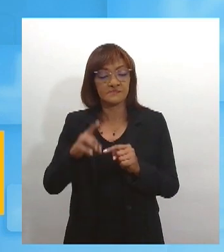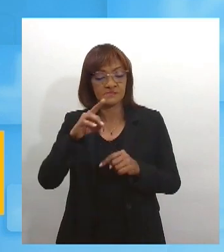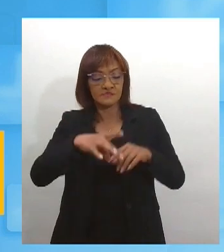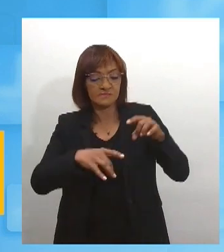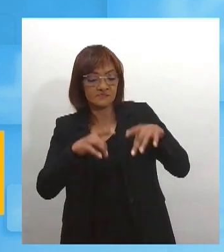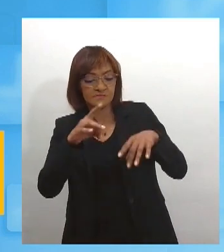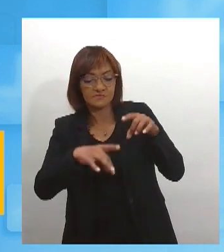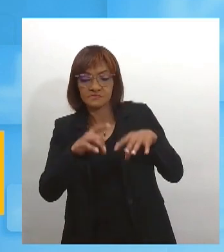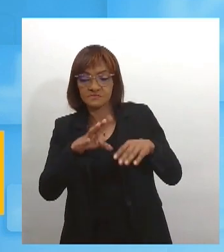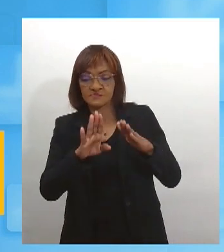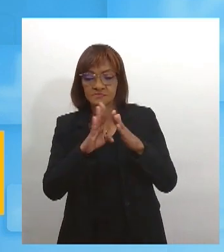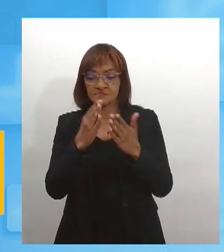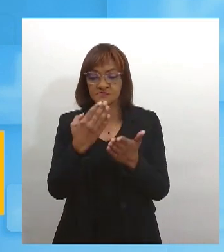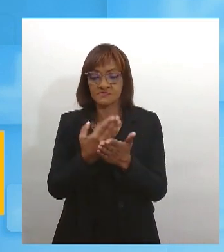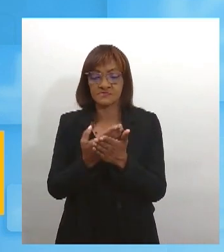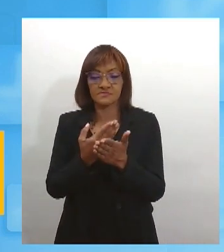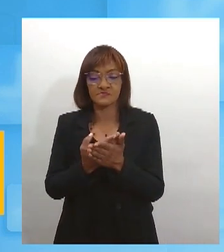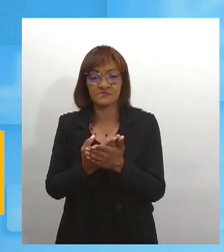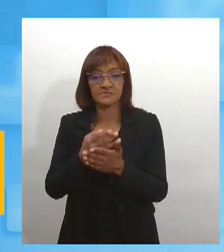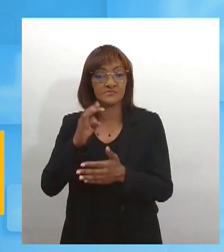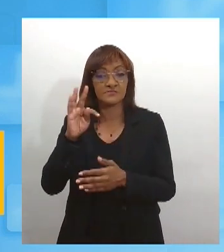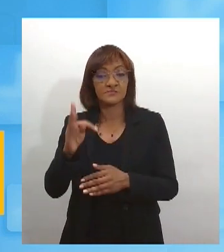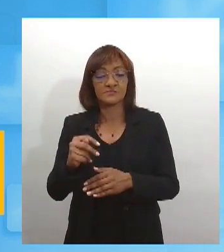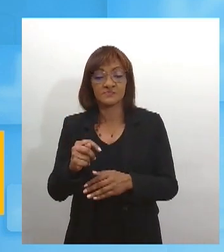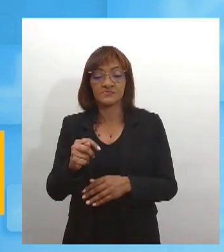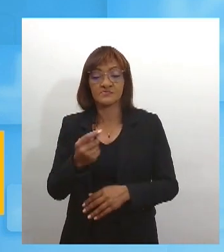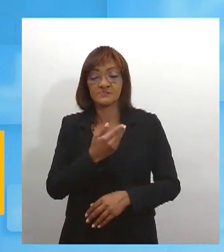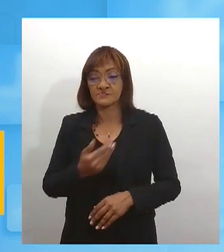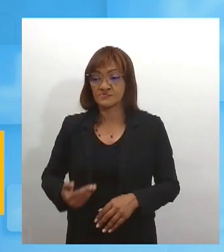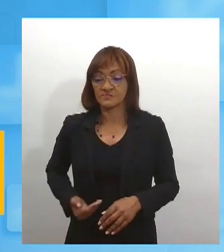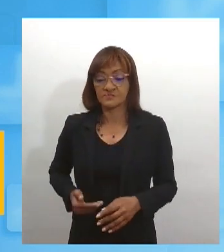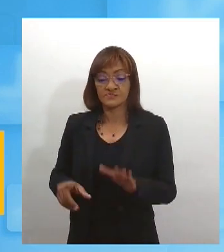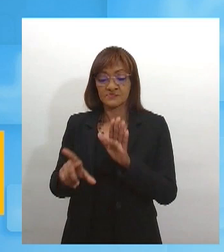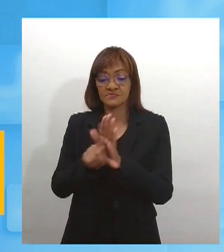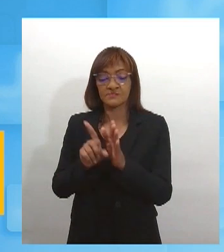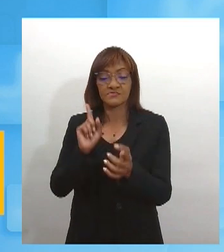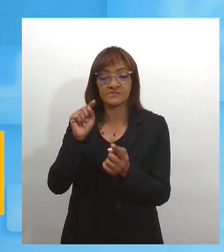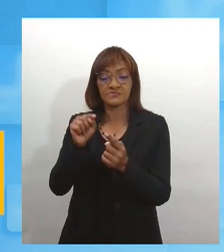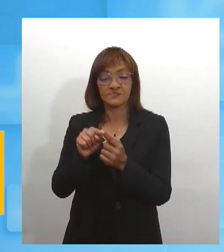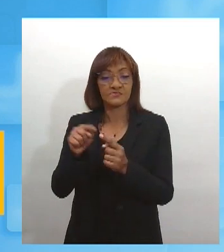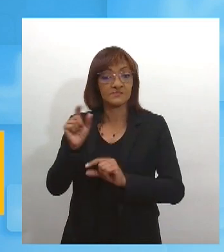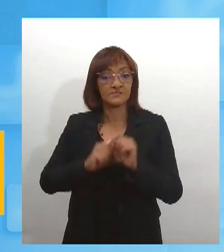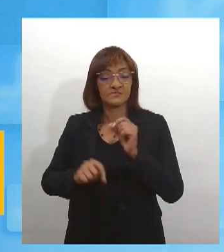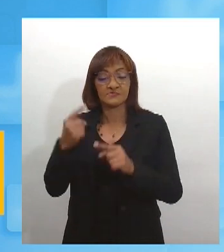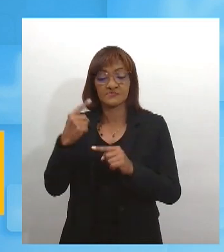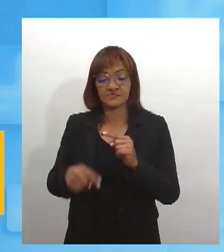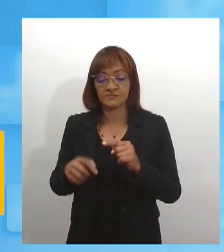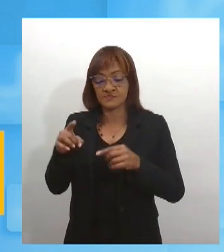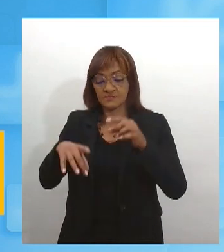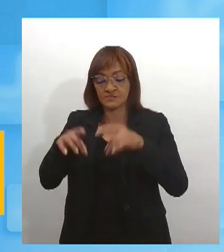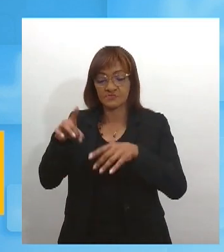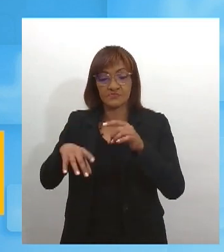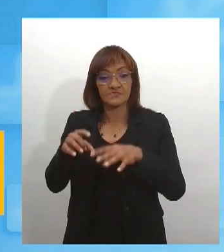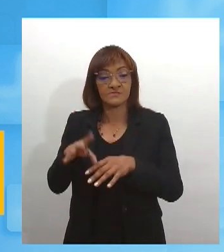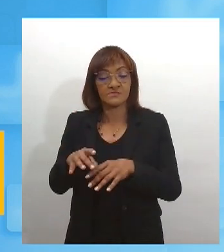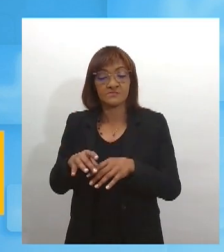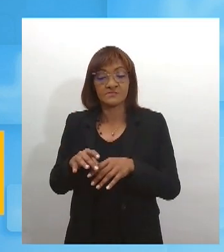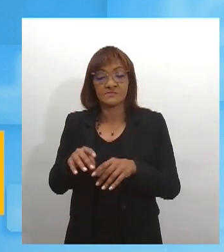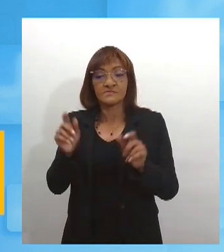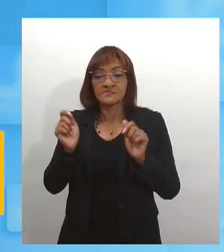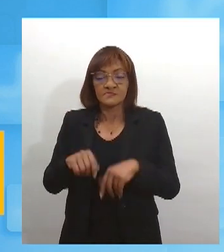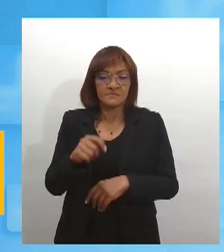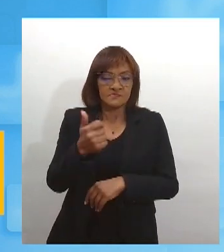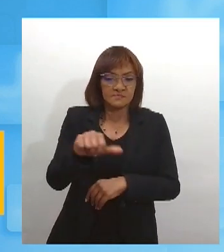pública estadual de Sergipe. A lei tem por objetivo combater a evasão escolar em Sergipe, buscando avaliar e manter